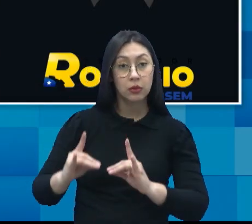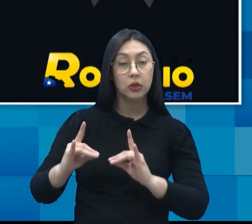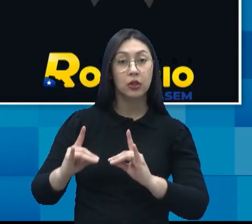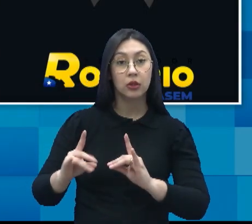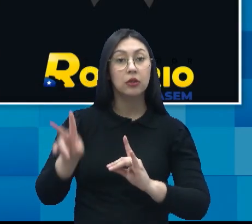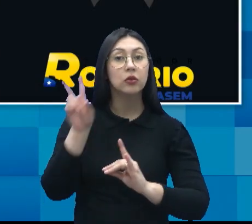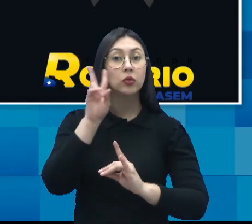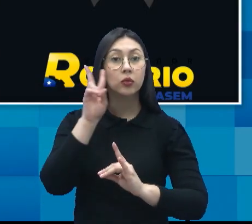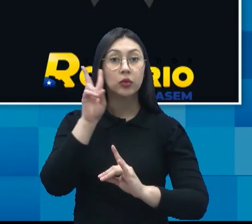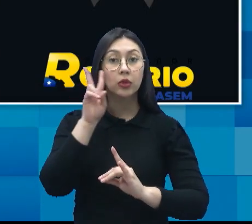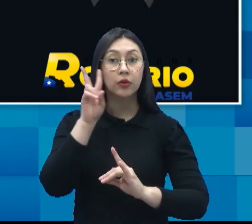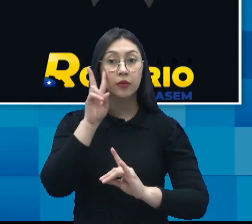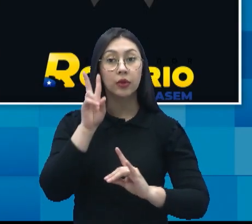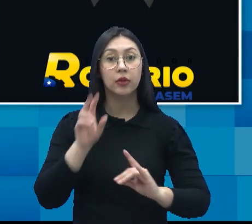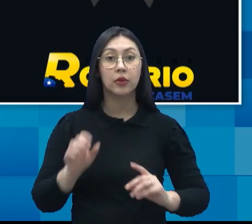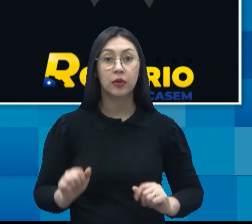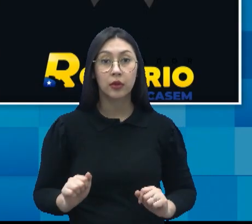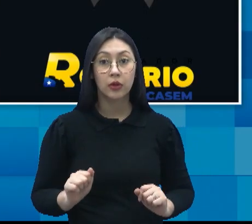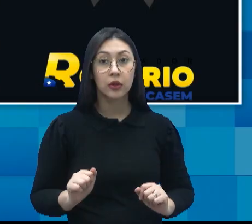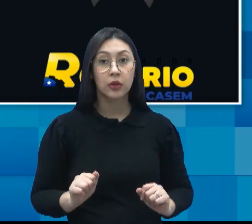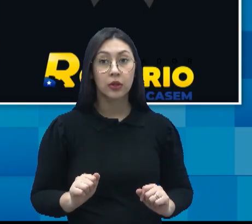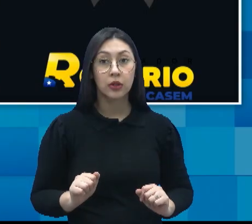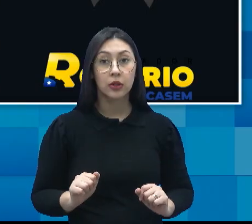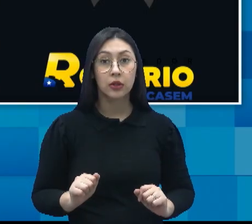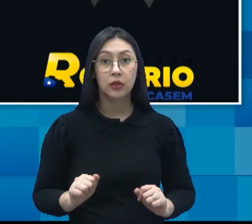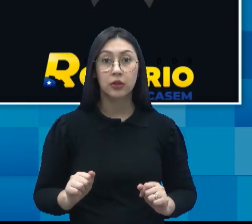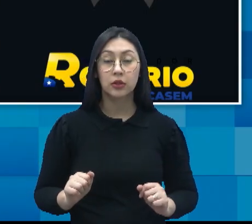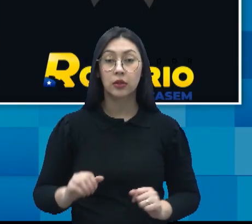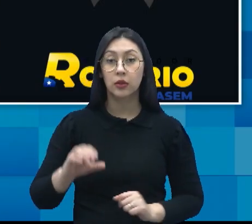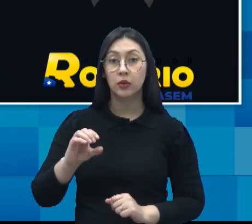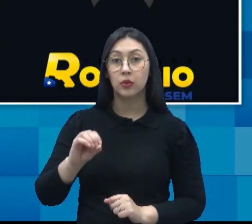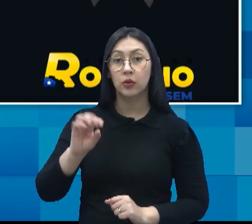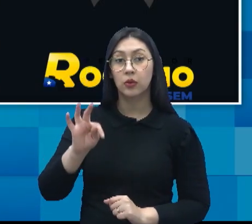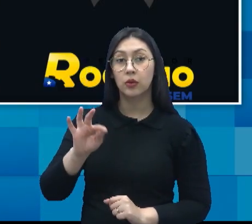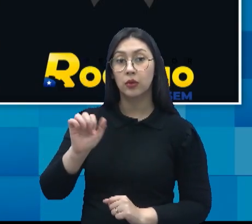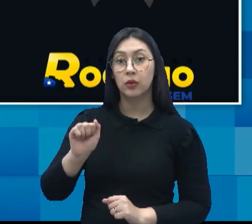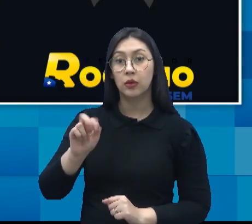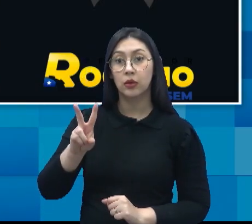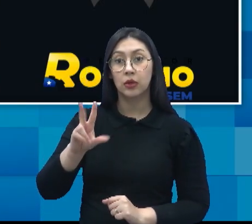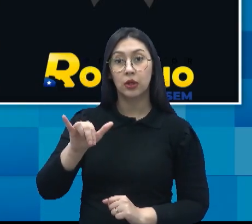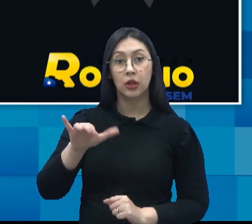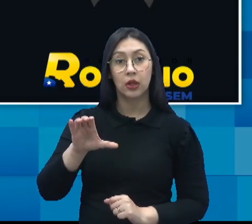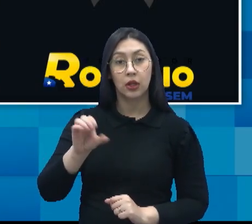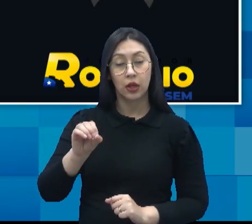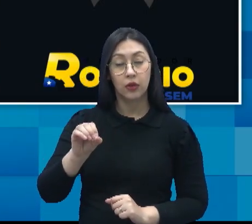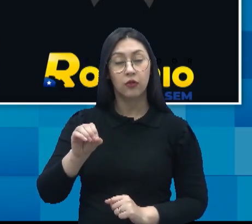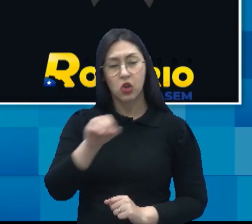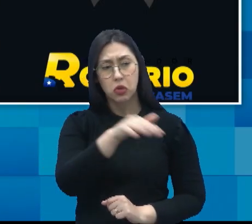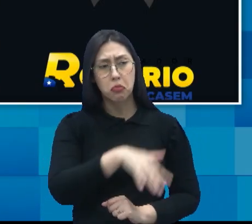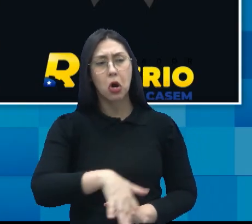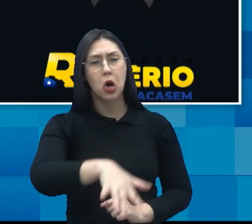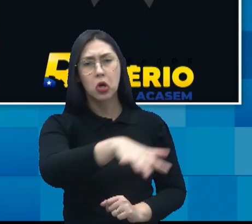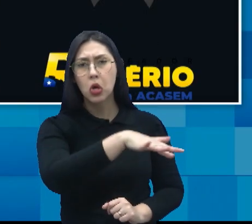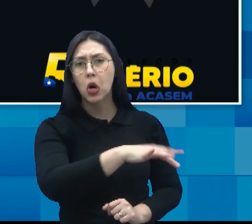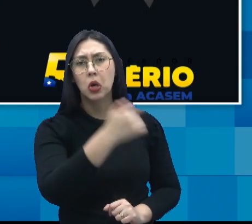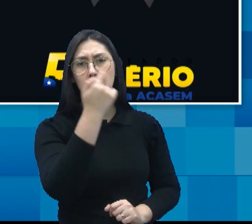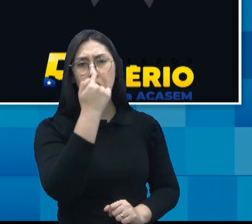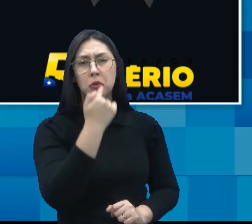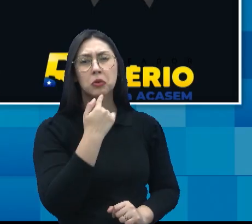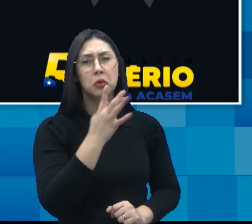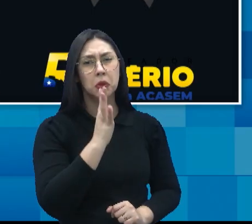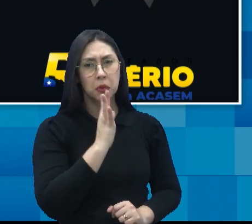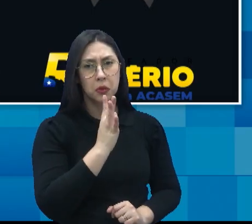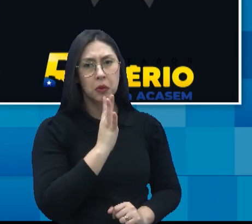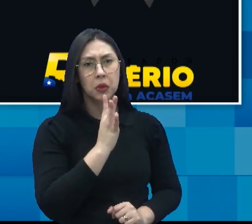E o Otávio era chamado de Tavinho por todos os moradores ali do distrito.